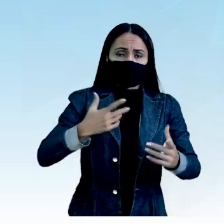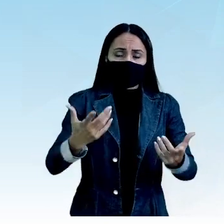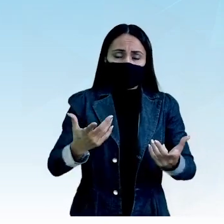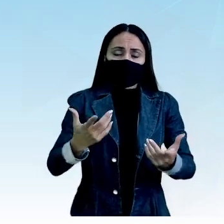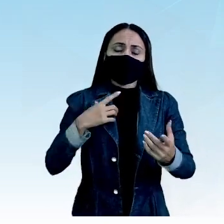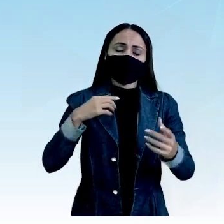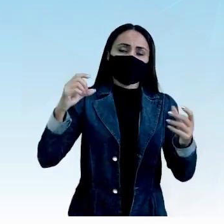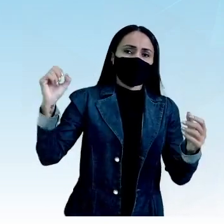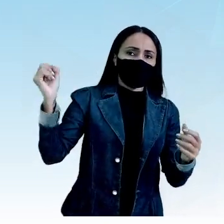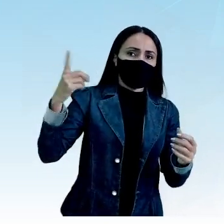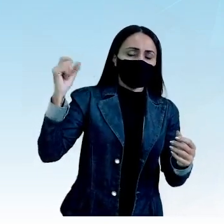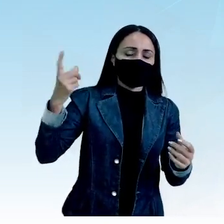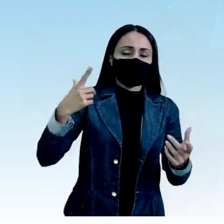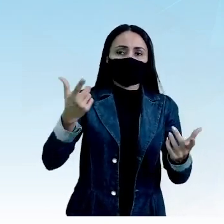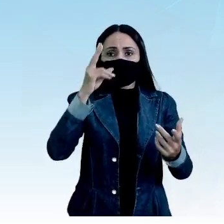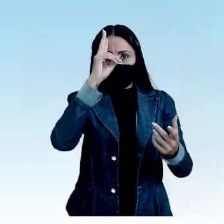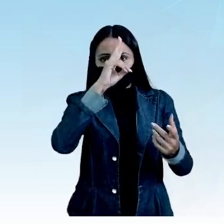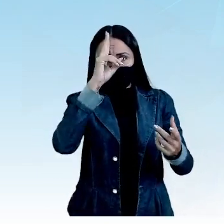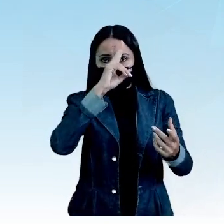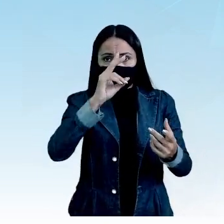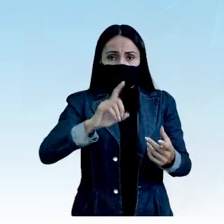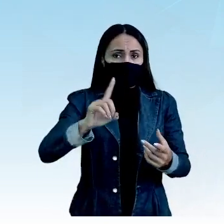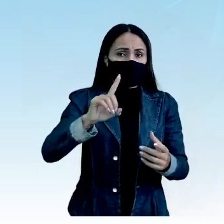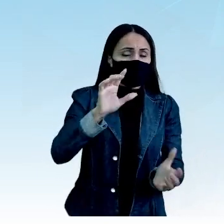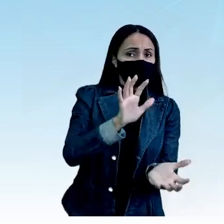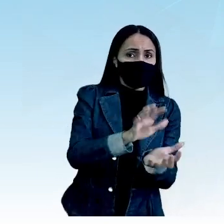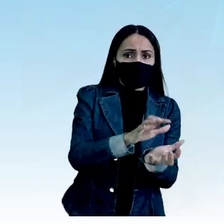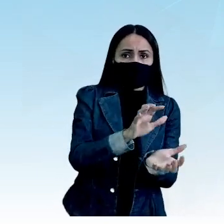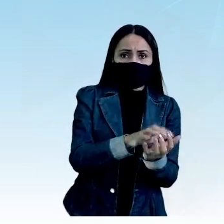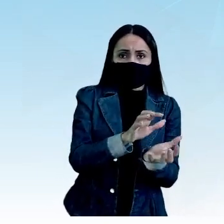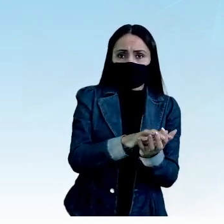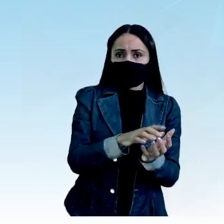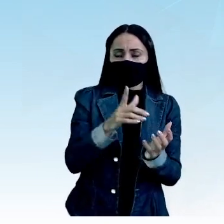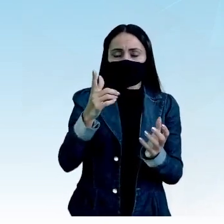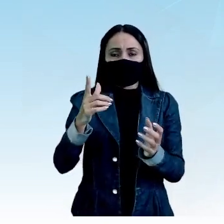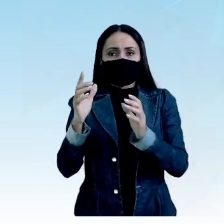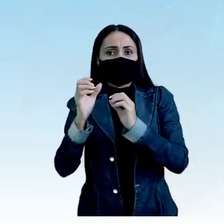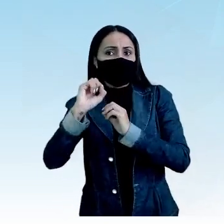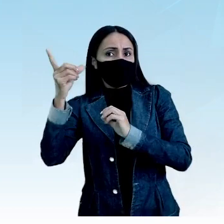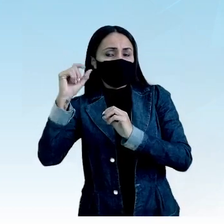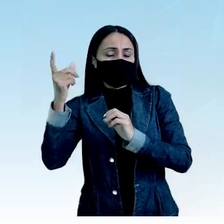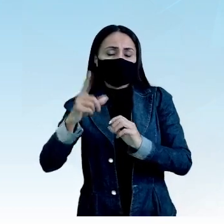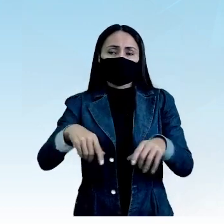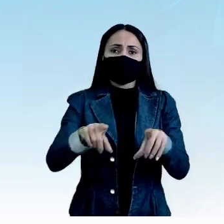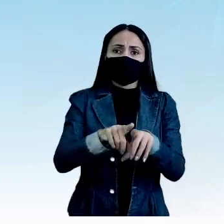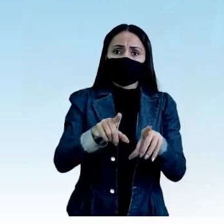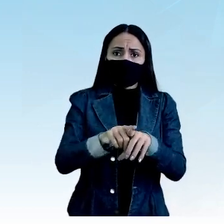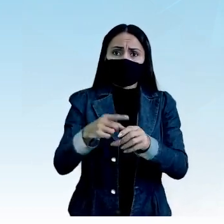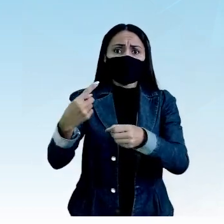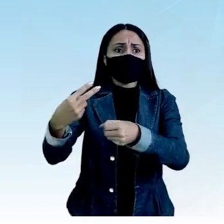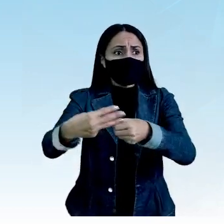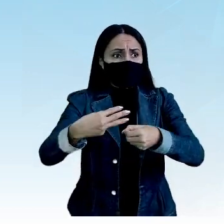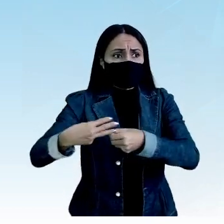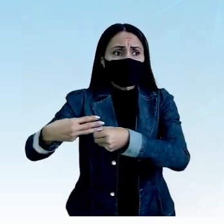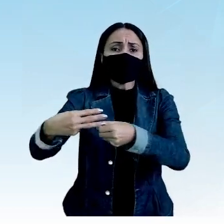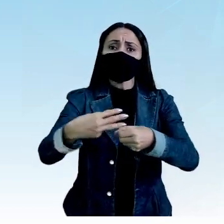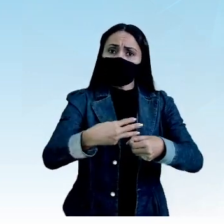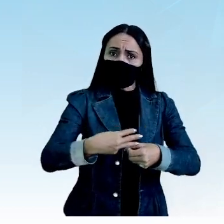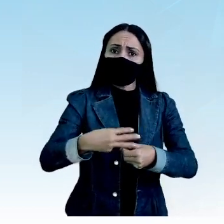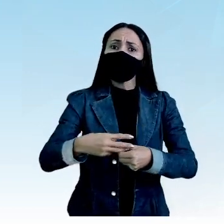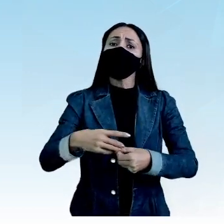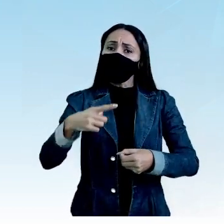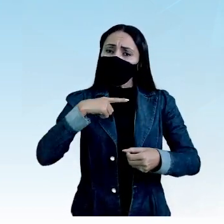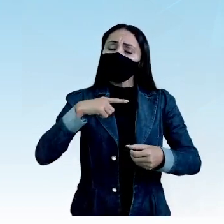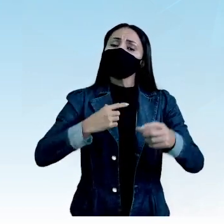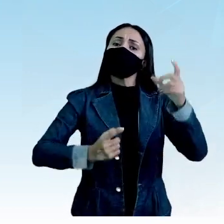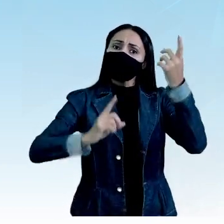Olinda, também lembrando que não só Recife e Olinda, professor, também nós temos cidades aqui do interior com a grande expressão